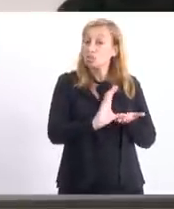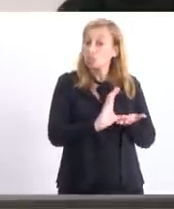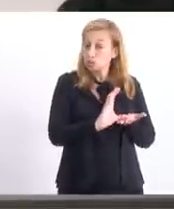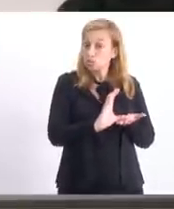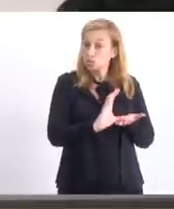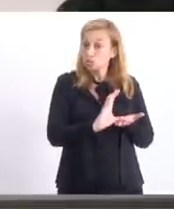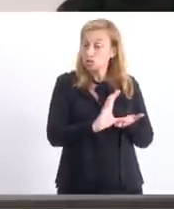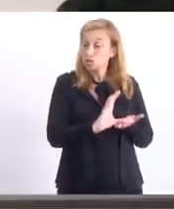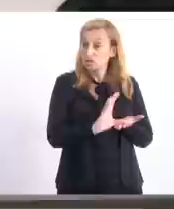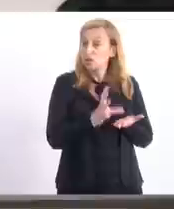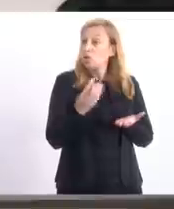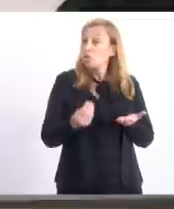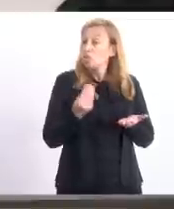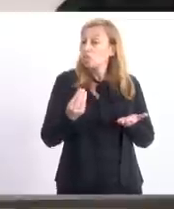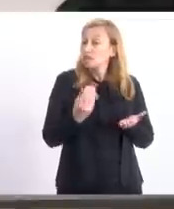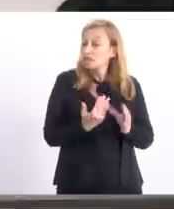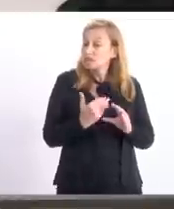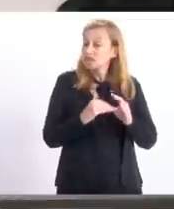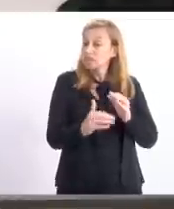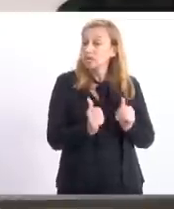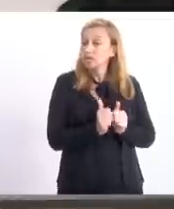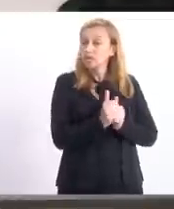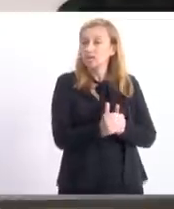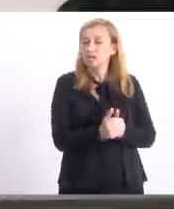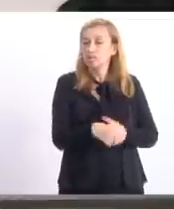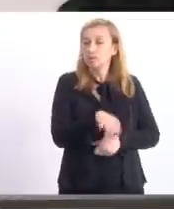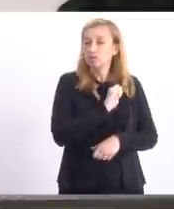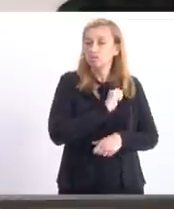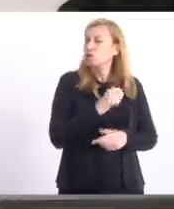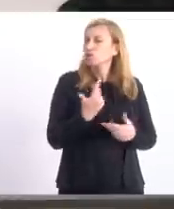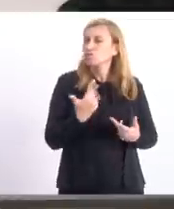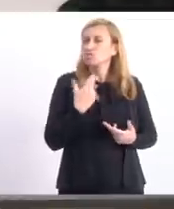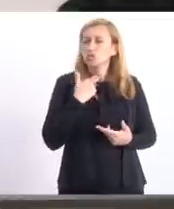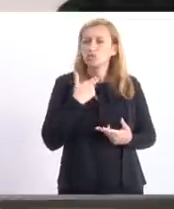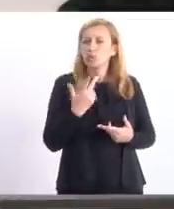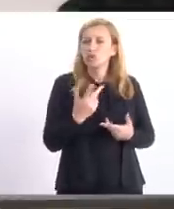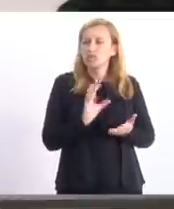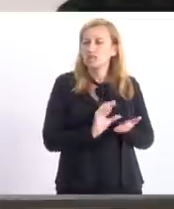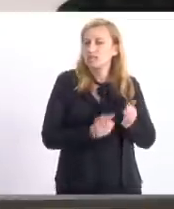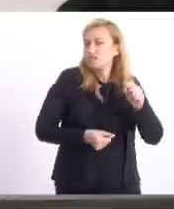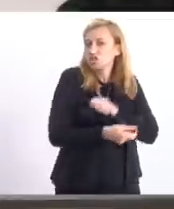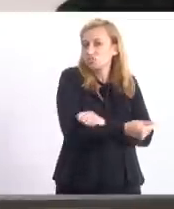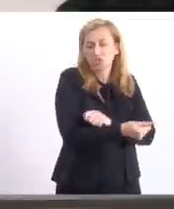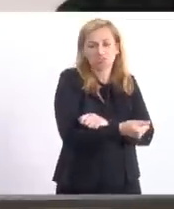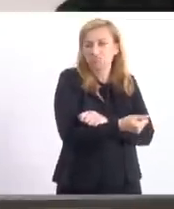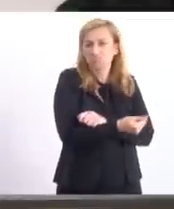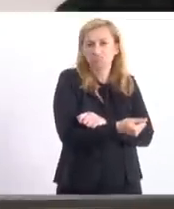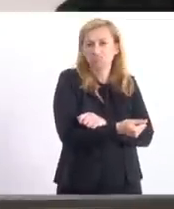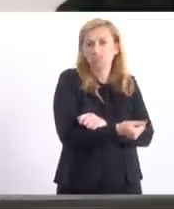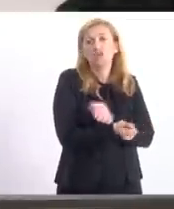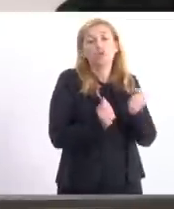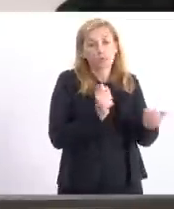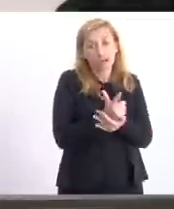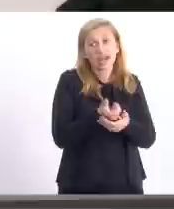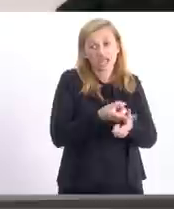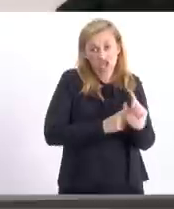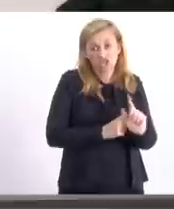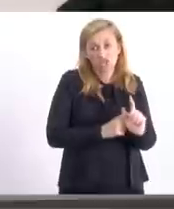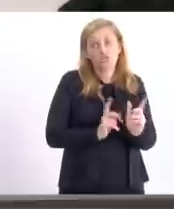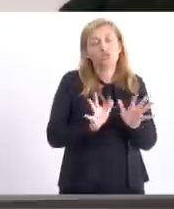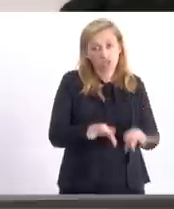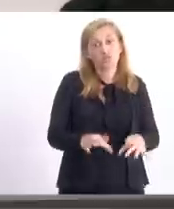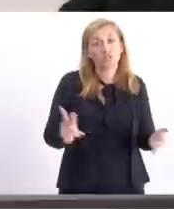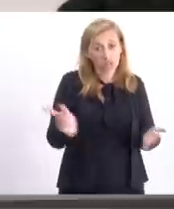se, da forma que está sendo encaminhada pelo regime, também não vai poder ser feito nenhum investimento. Nós vamos pagar dívida, é isso que no final